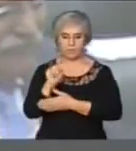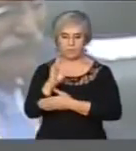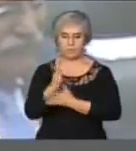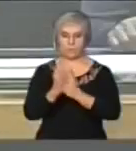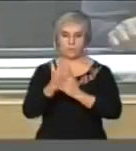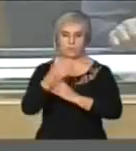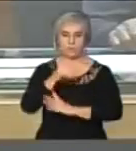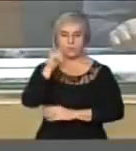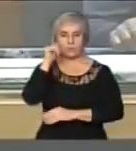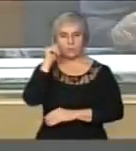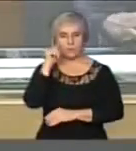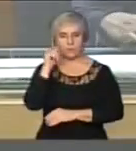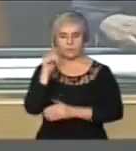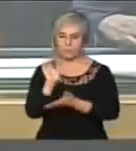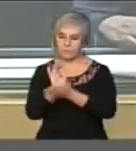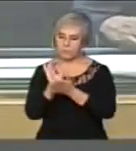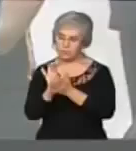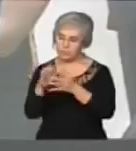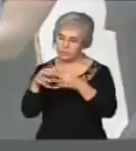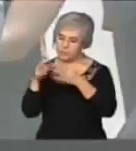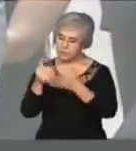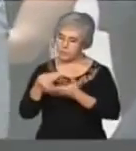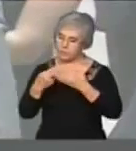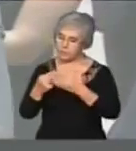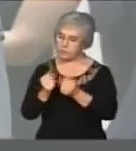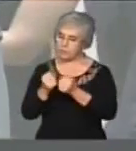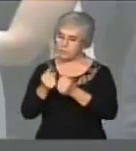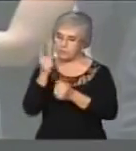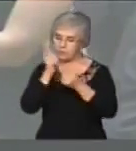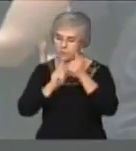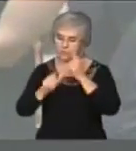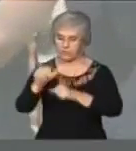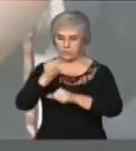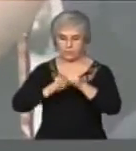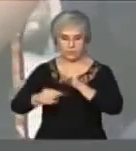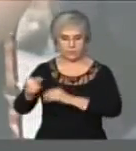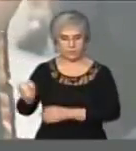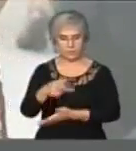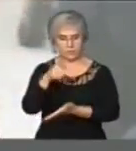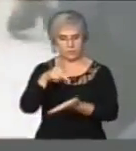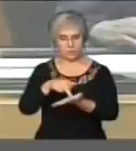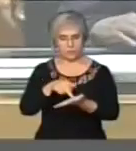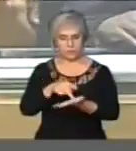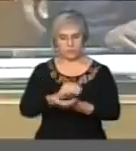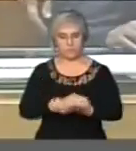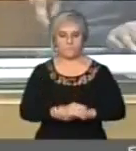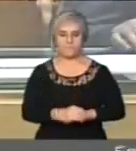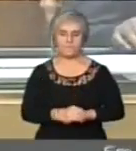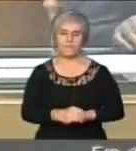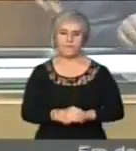pessoa da Natri pela paciência e pela ajuda da gente poder ter tornado realidade. Muito obrigado.